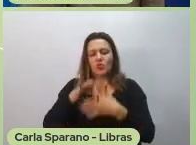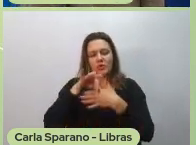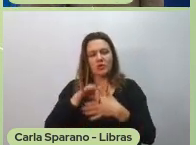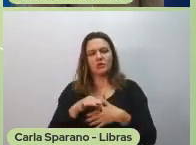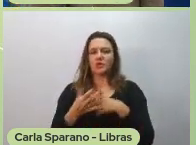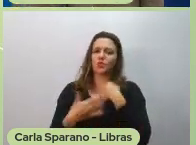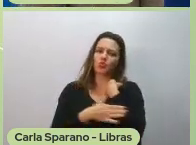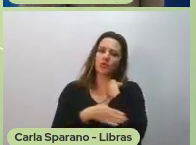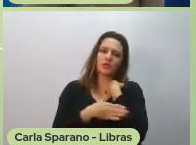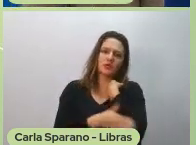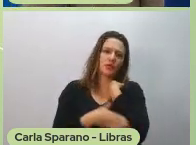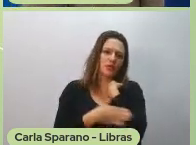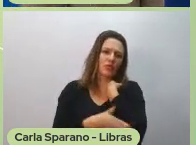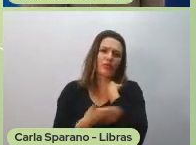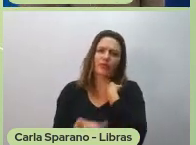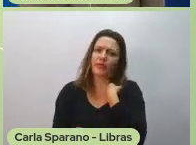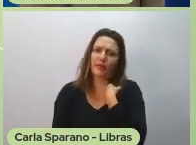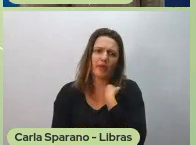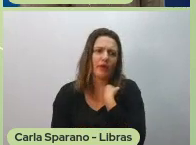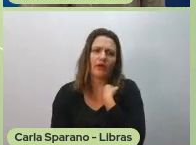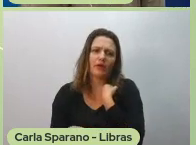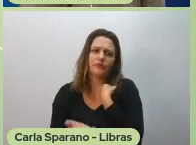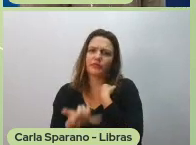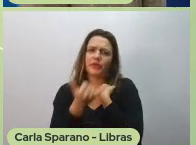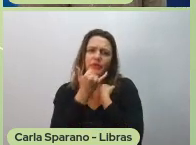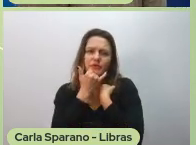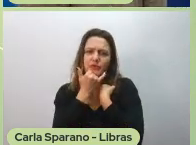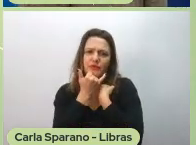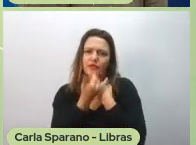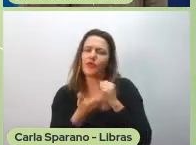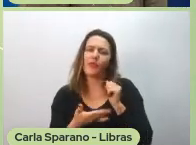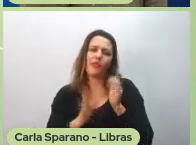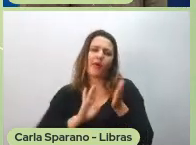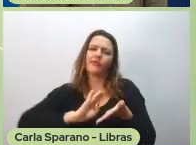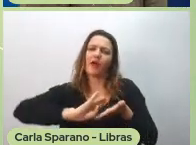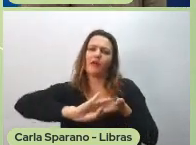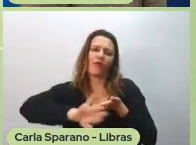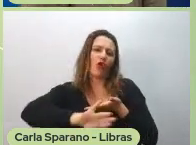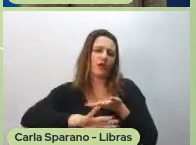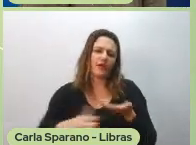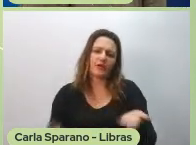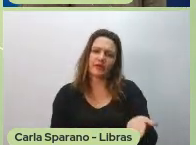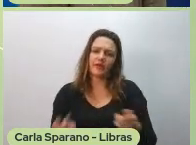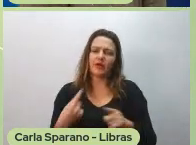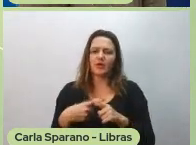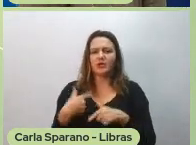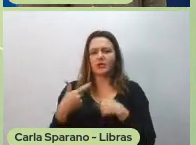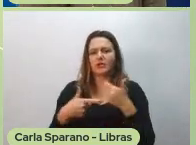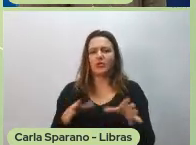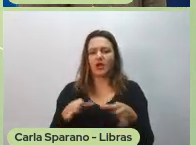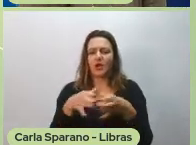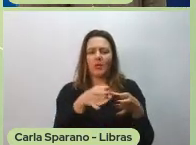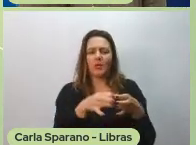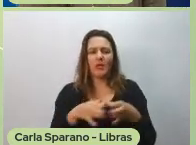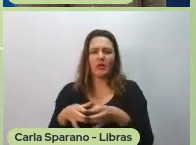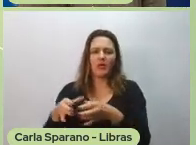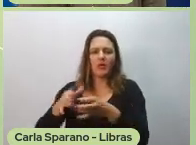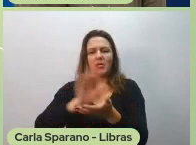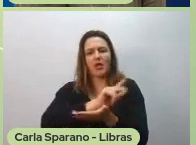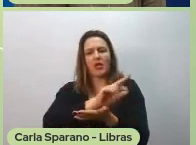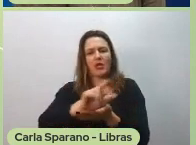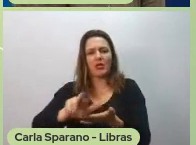é um líder que, de repente, daqui a pouco não vai ter mais espaço aqui, não. Aqui a gente trabalha cada vez mais integrado, multifuncional. A gente